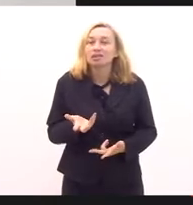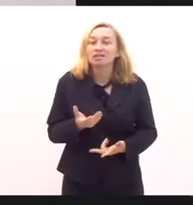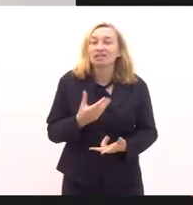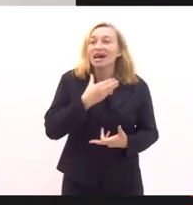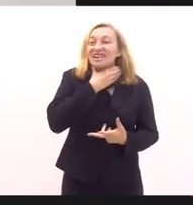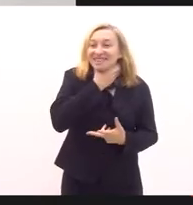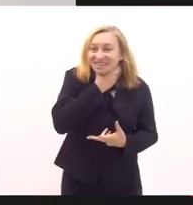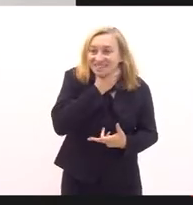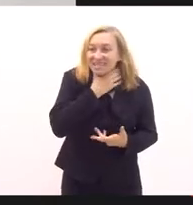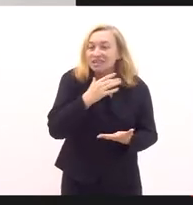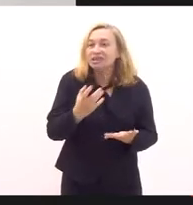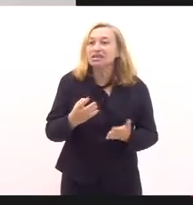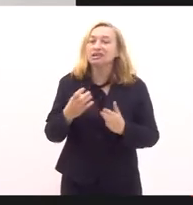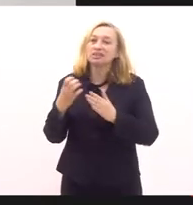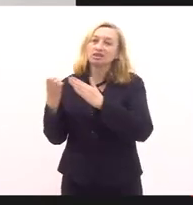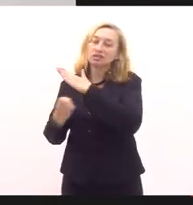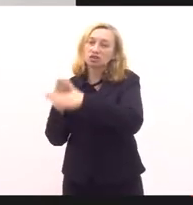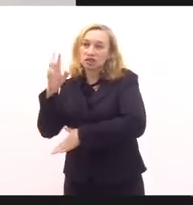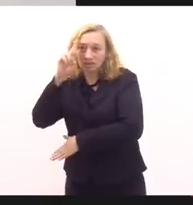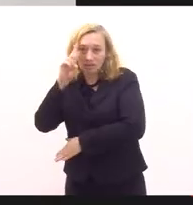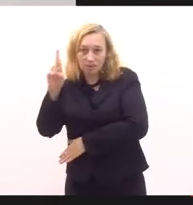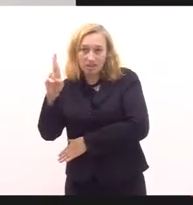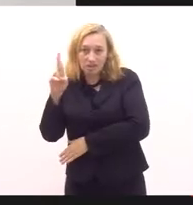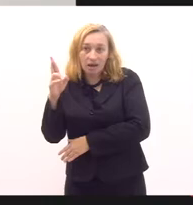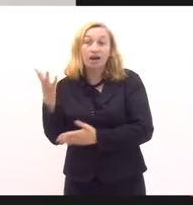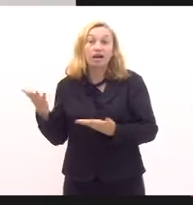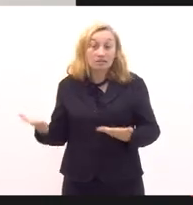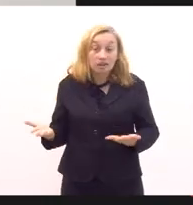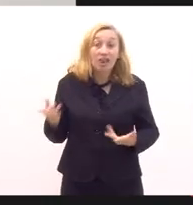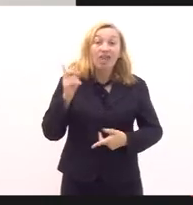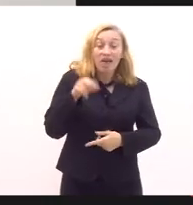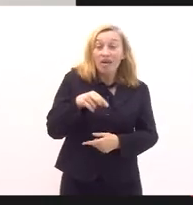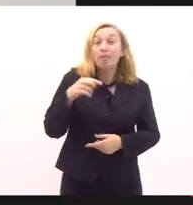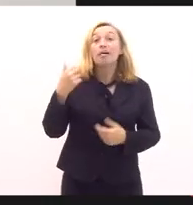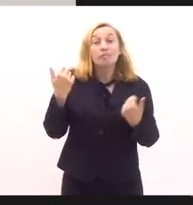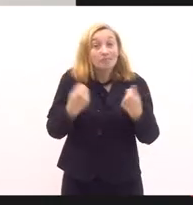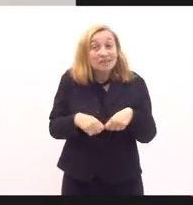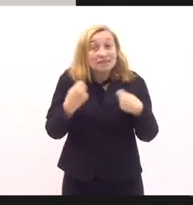dos empresários da área do comércio, é preciso